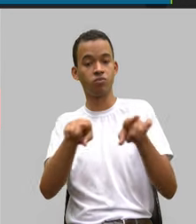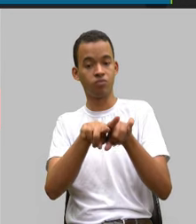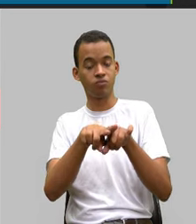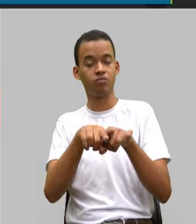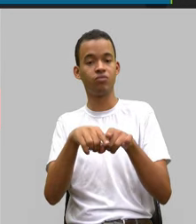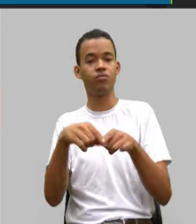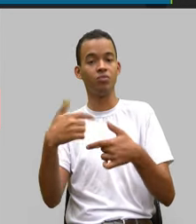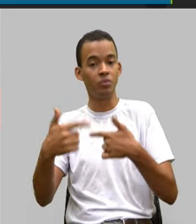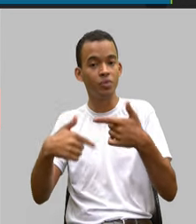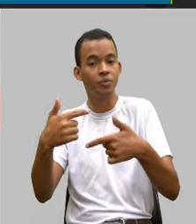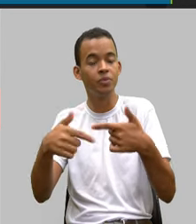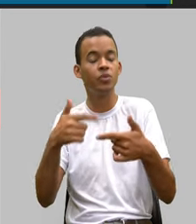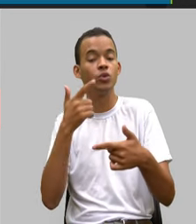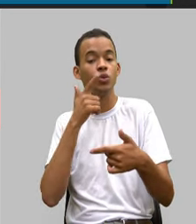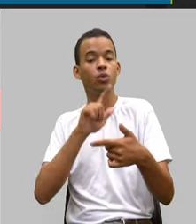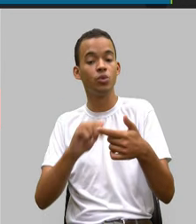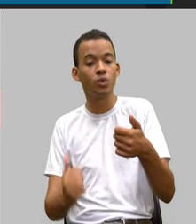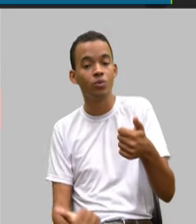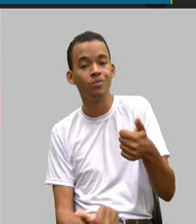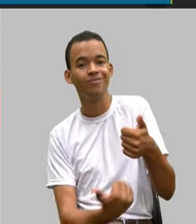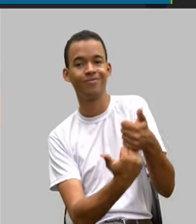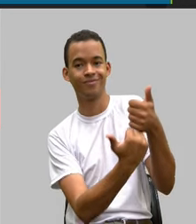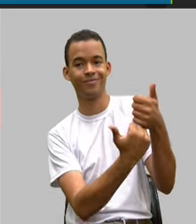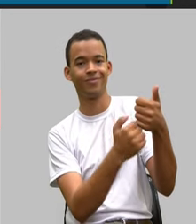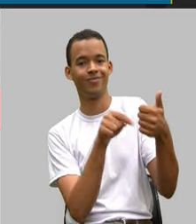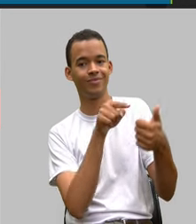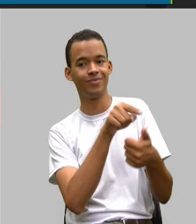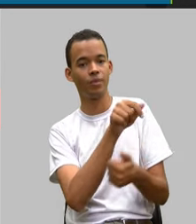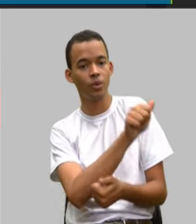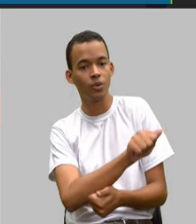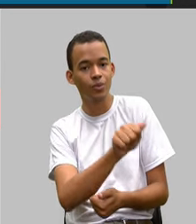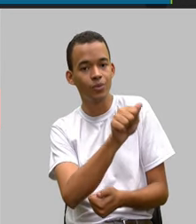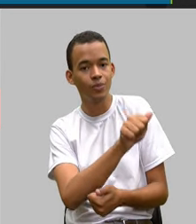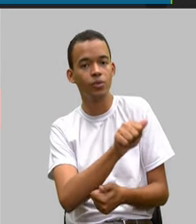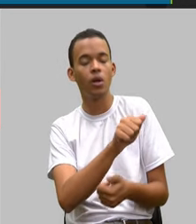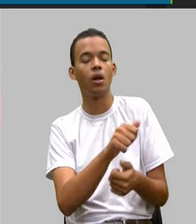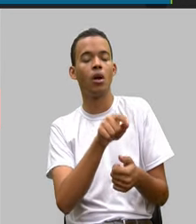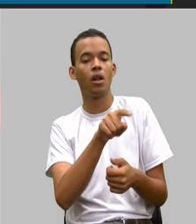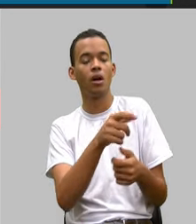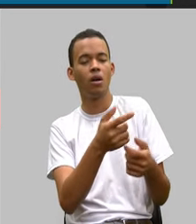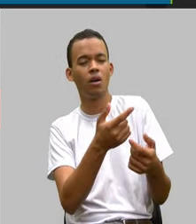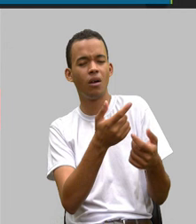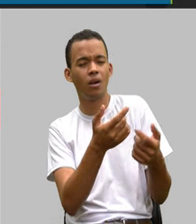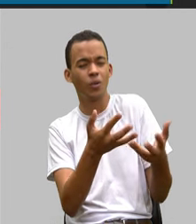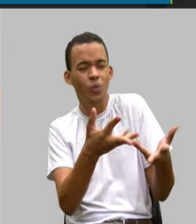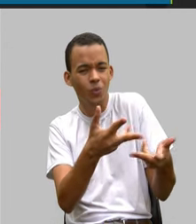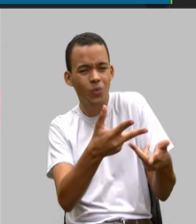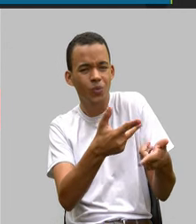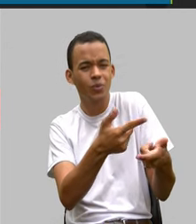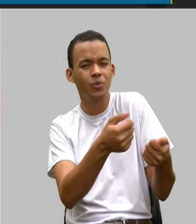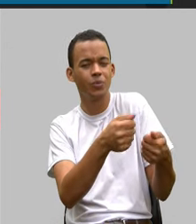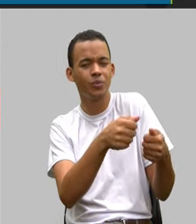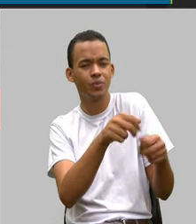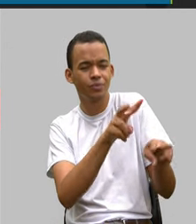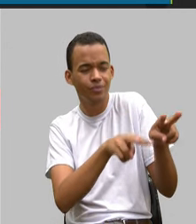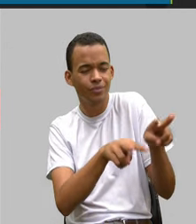essas eh associações eh no controle de qualidade na na